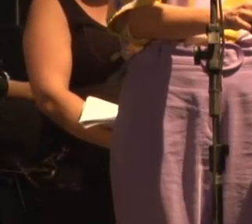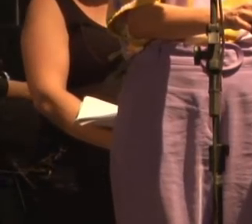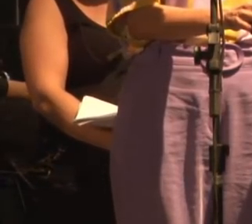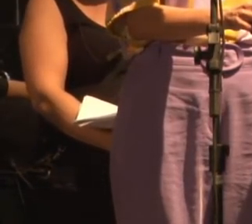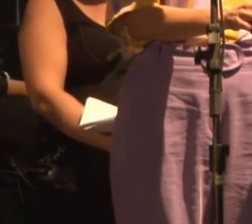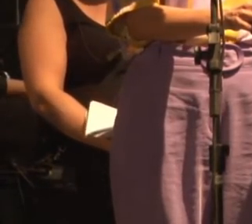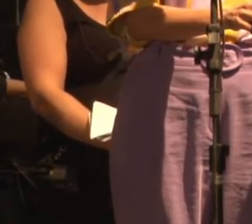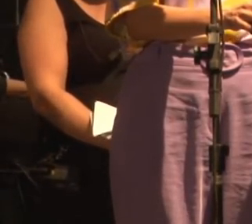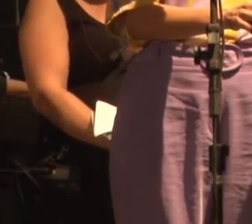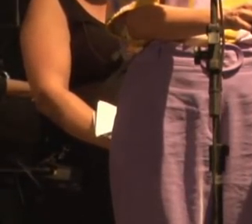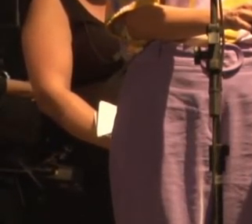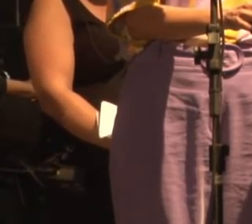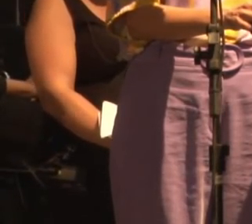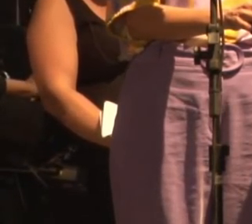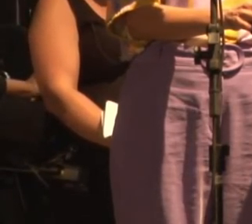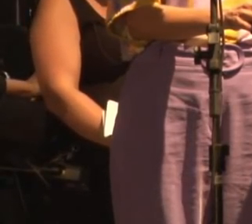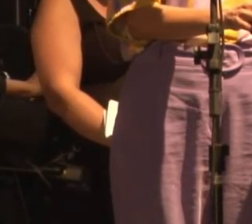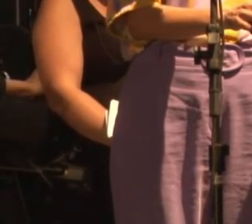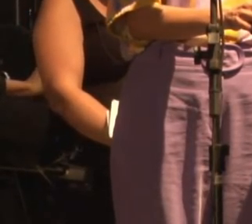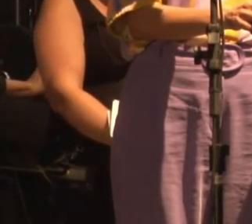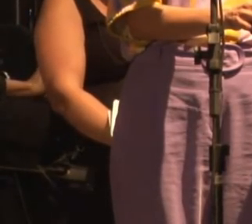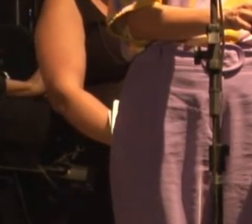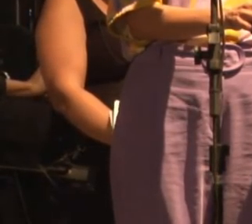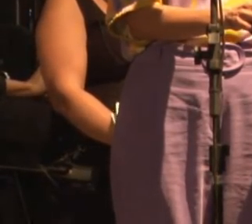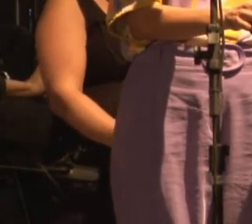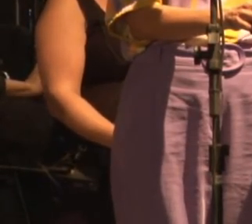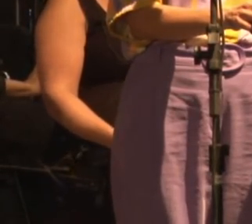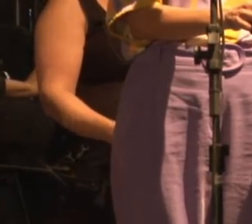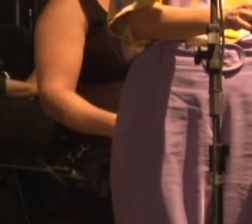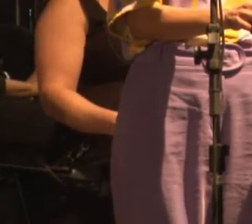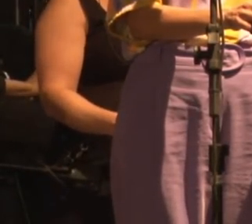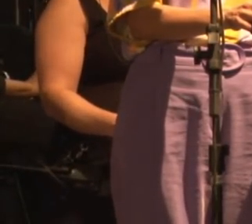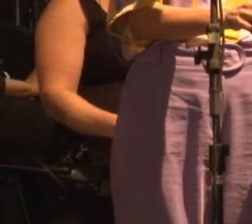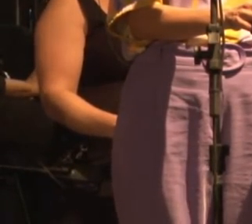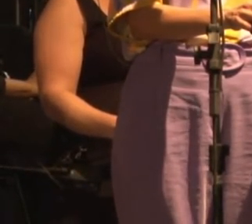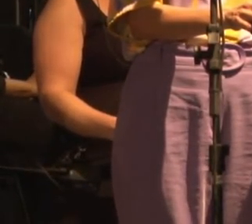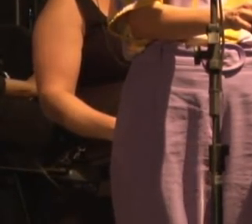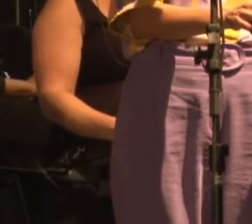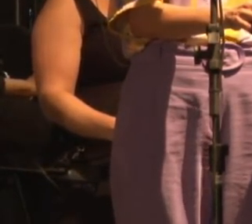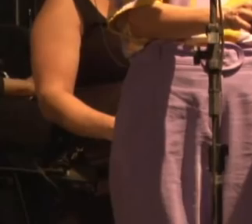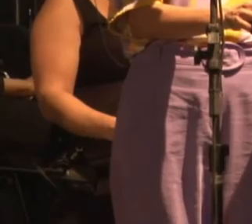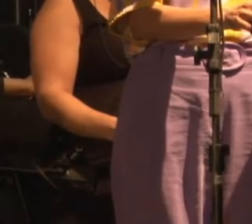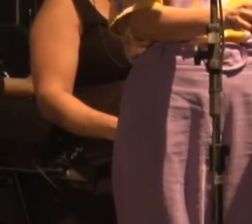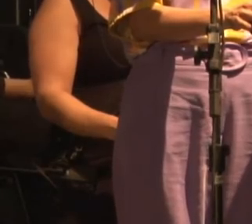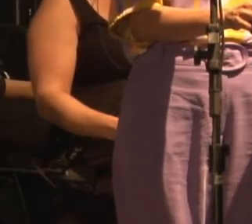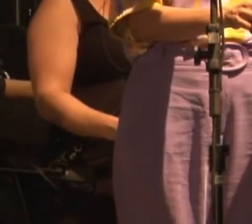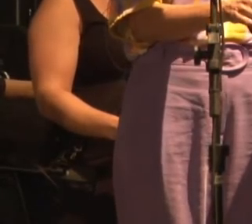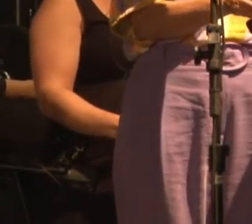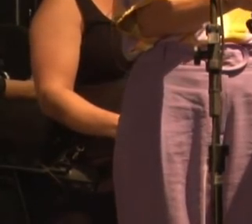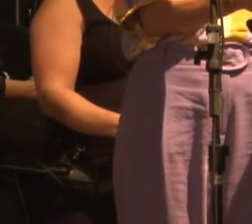culturas. Por fim, os agrimensores chegando para demarcar as terras para os